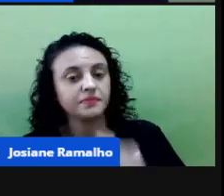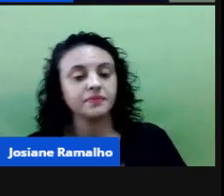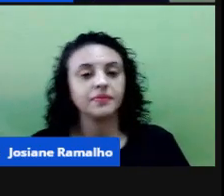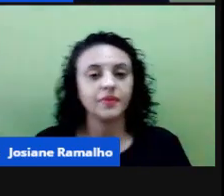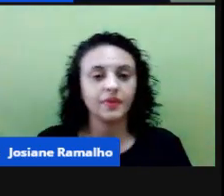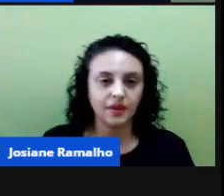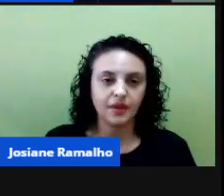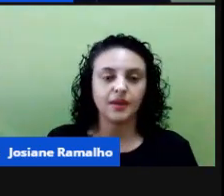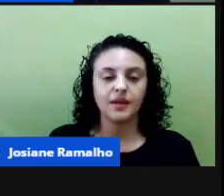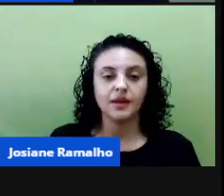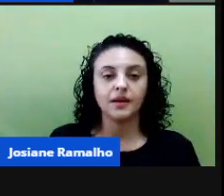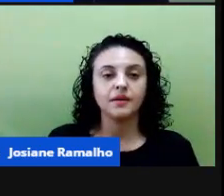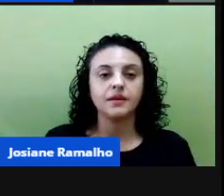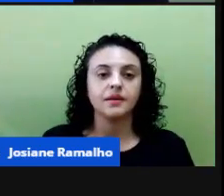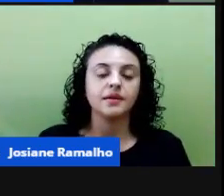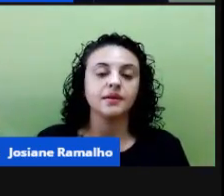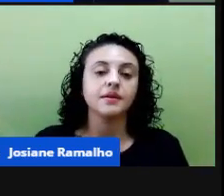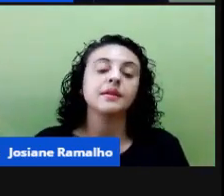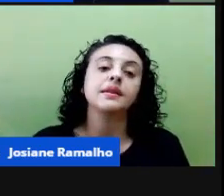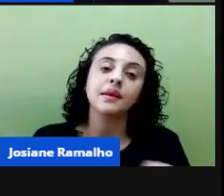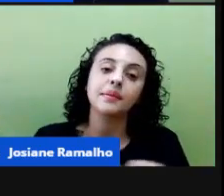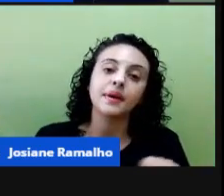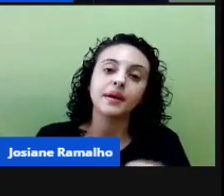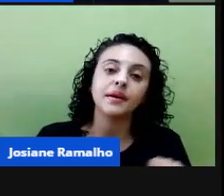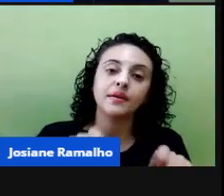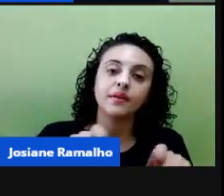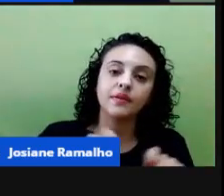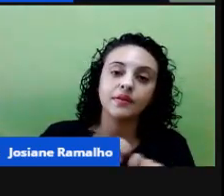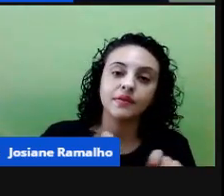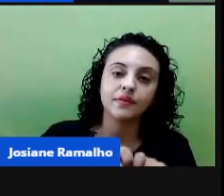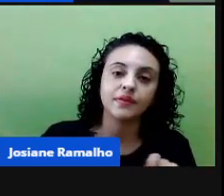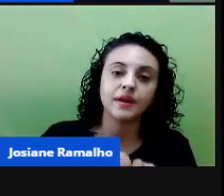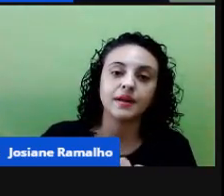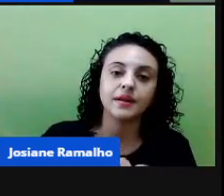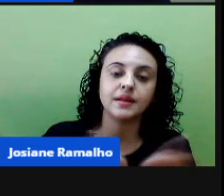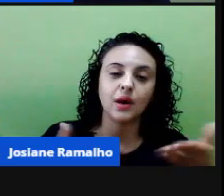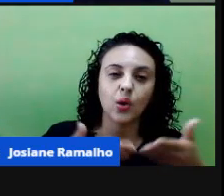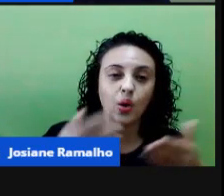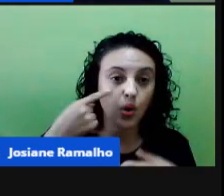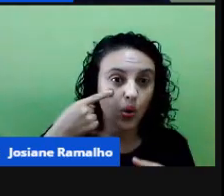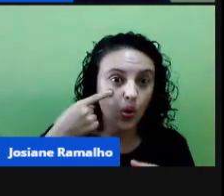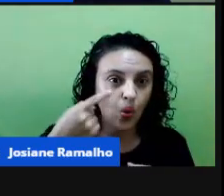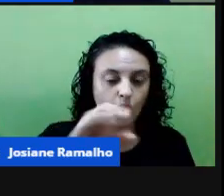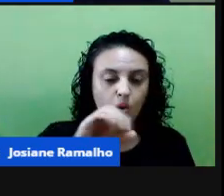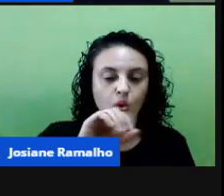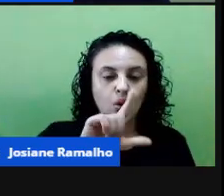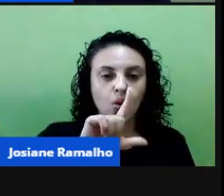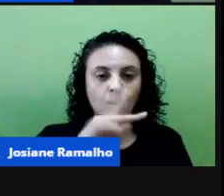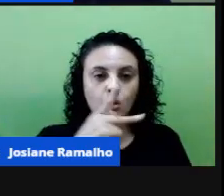Enigma de um Dia. Recentemente ele fez Olho Nu sobre a trajetória do,